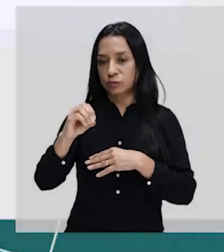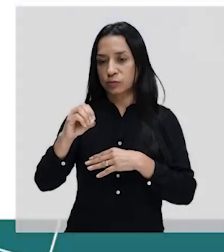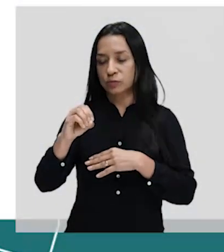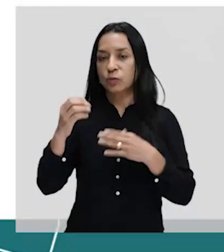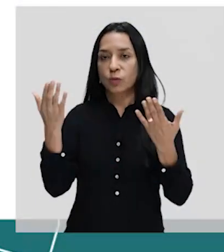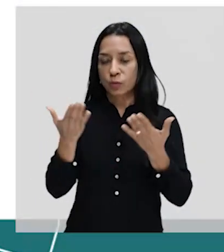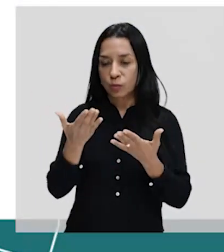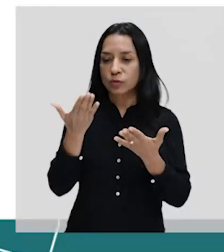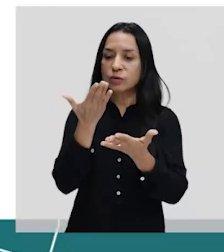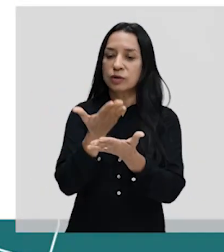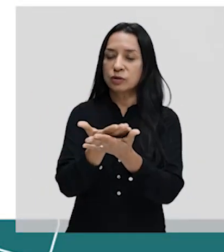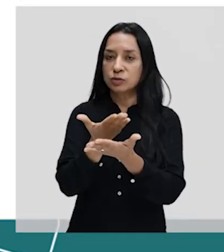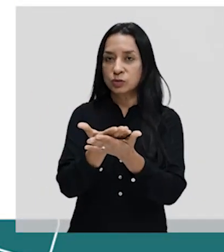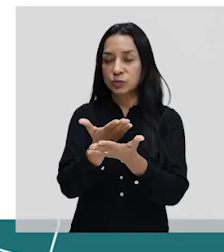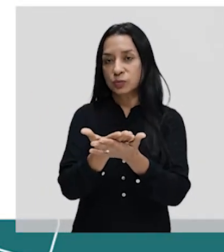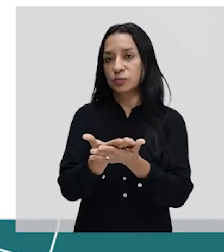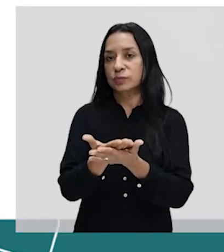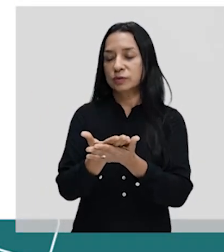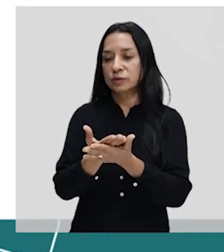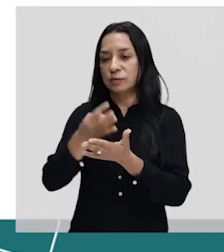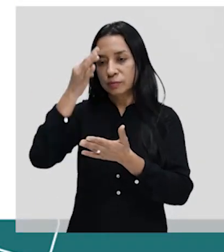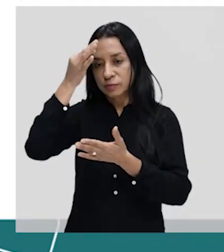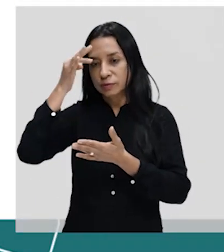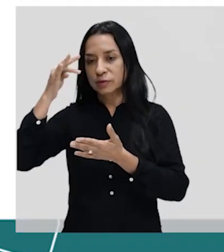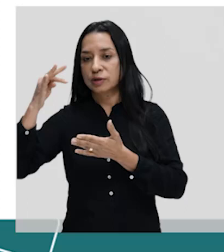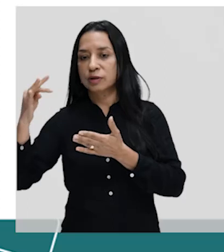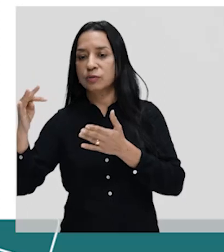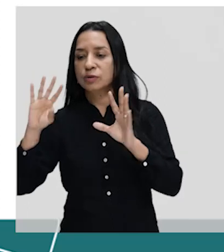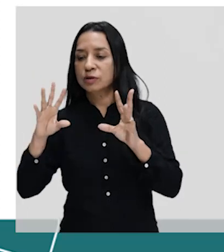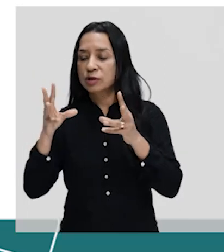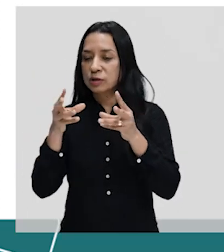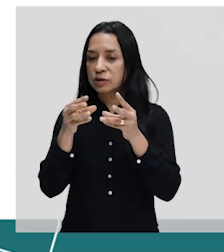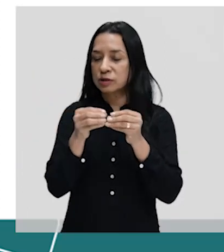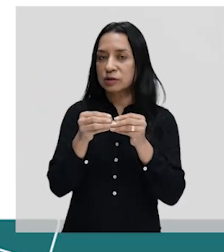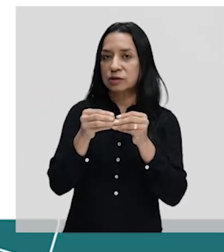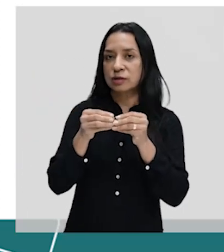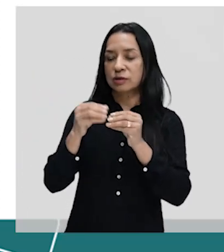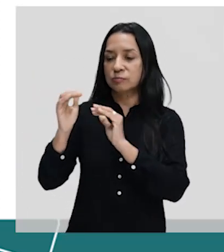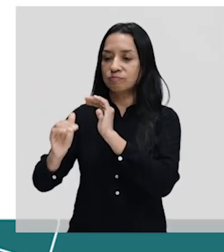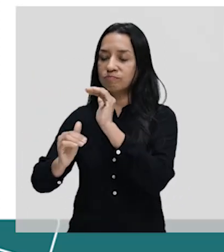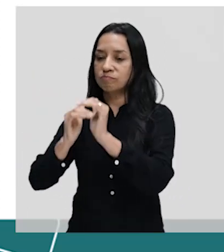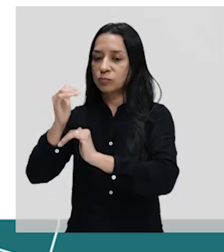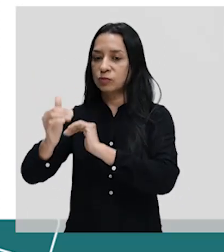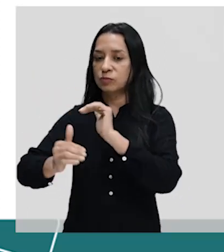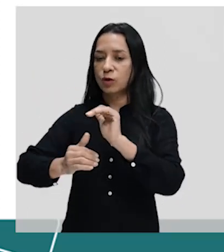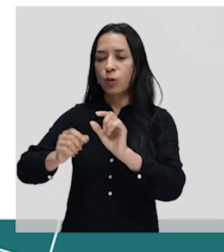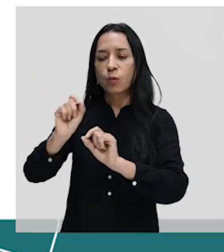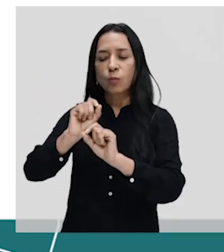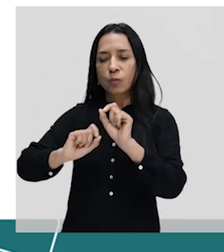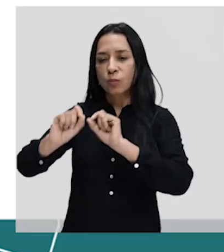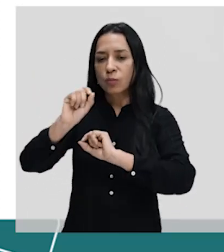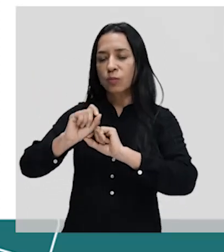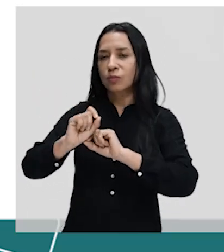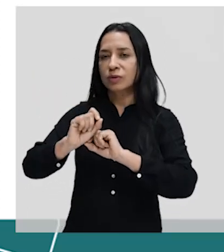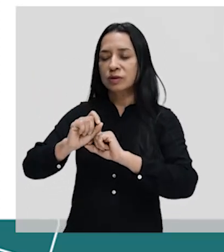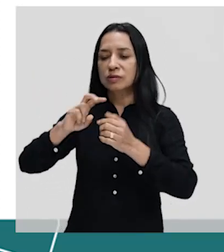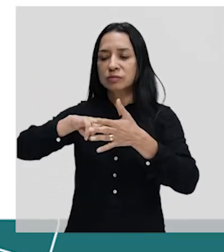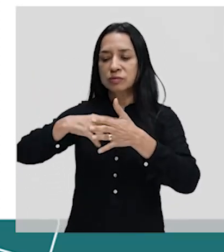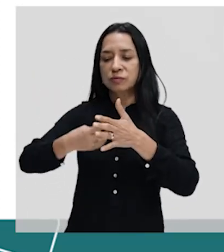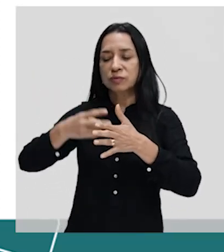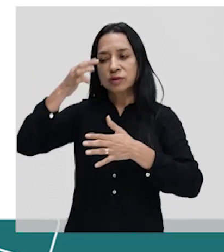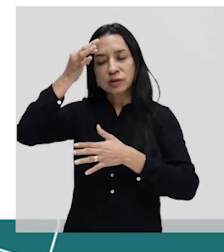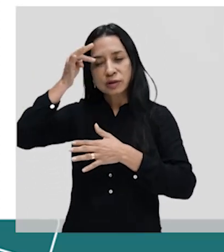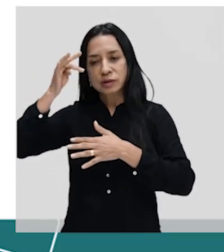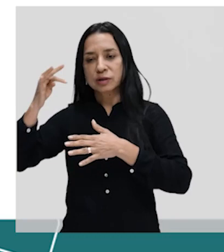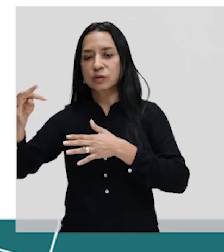teoria sintética da evolução, tá? O que seria essa teoria sintética da evolução?